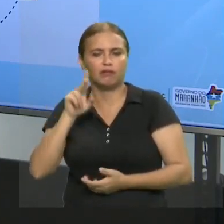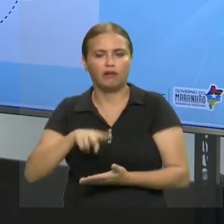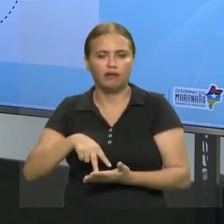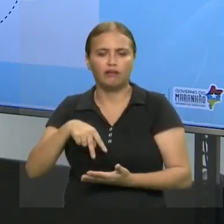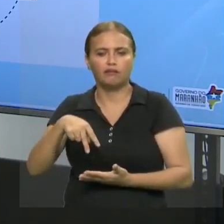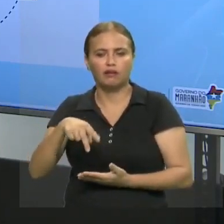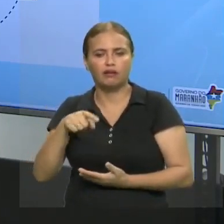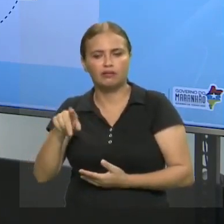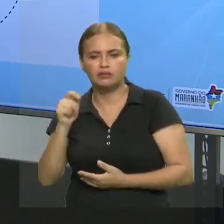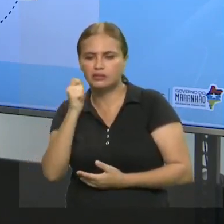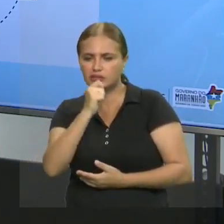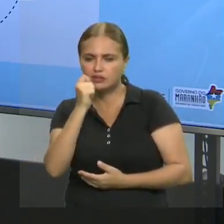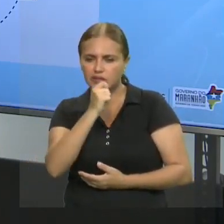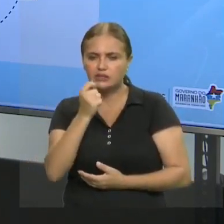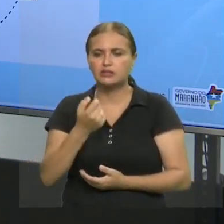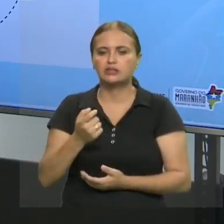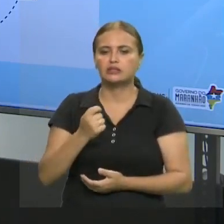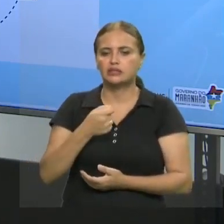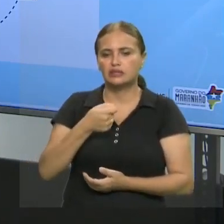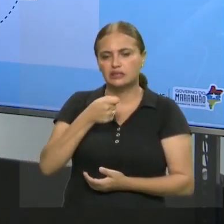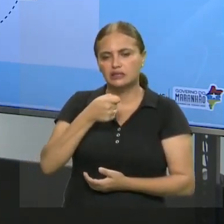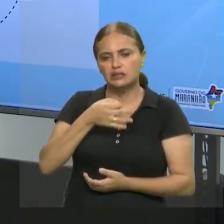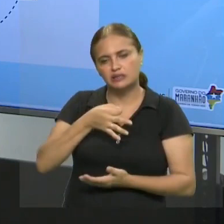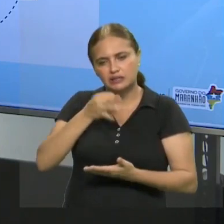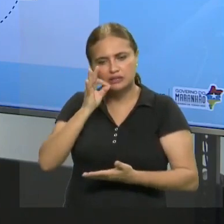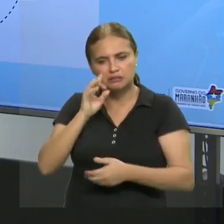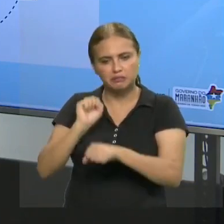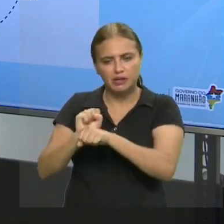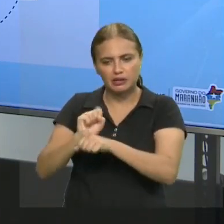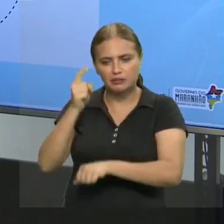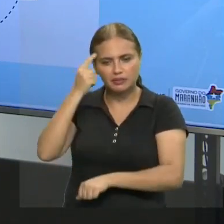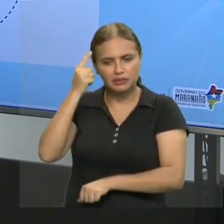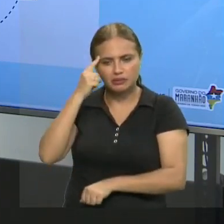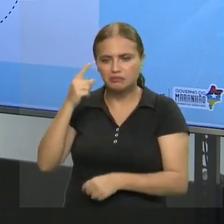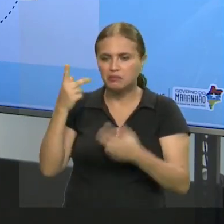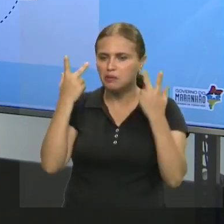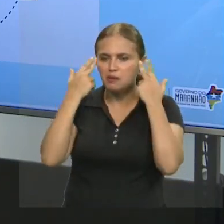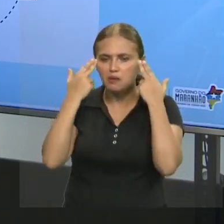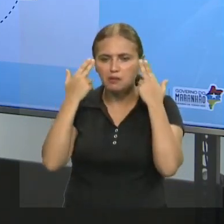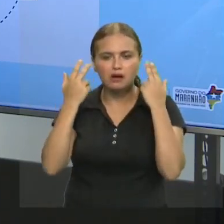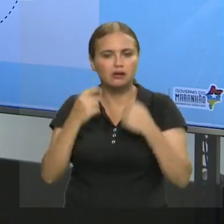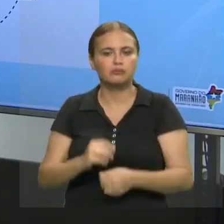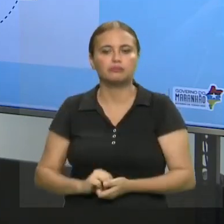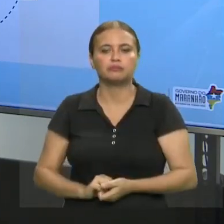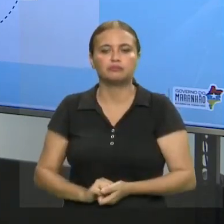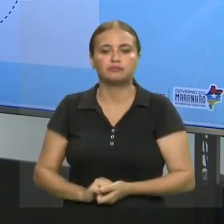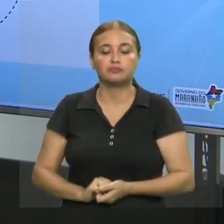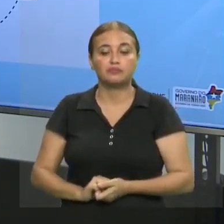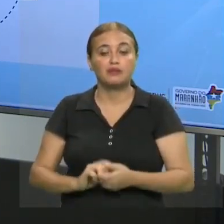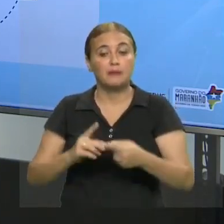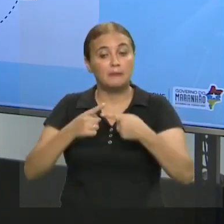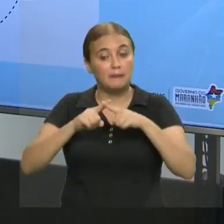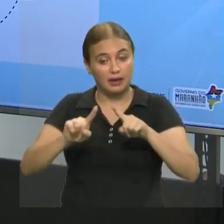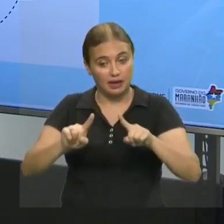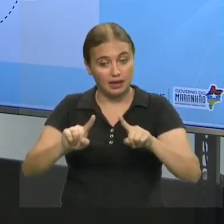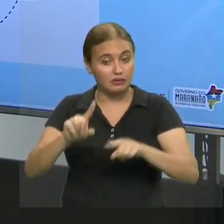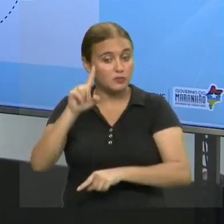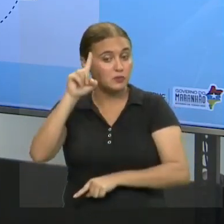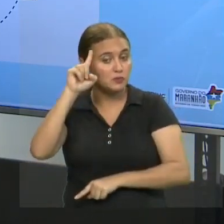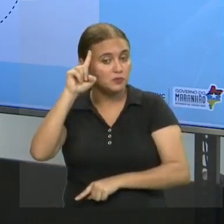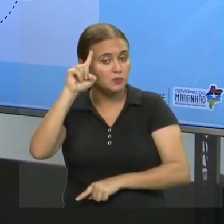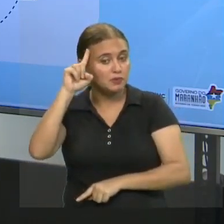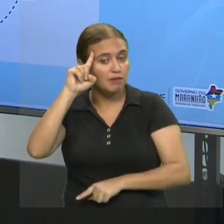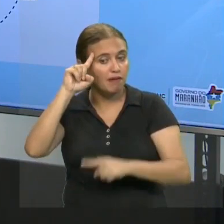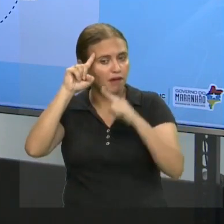banheiro, escova os dentes, toma café, e a gente não para para pensar. Então são coisas automáticas, né? Enquanto que a rotina, que a gente